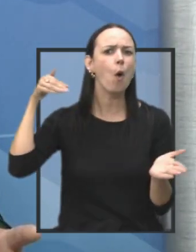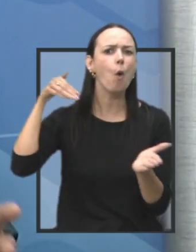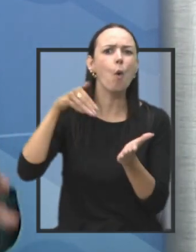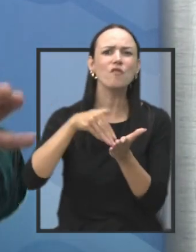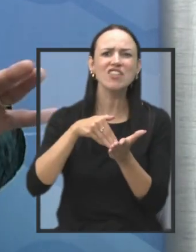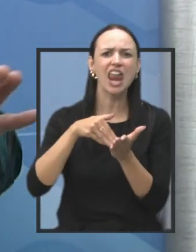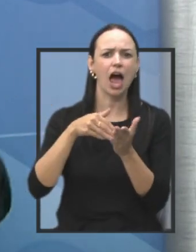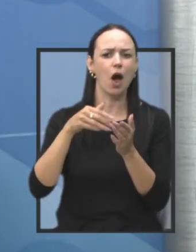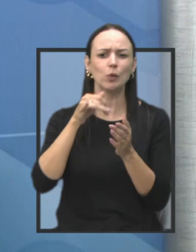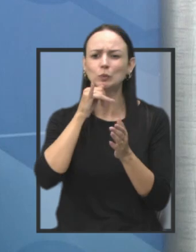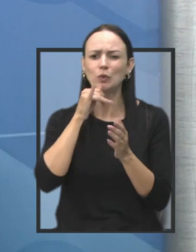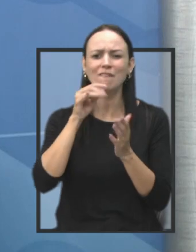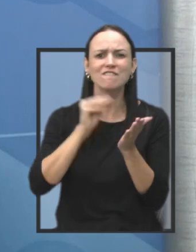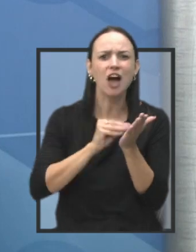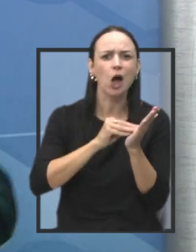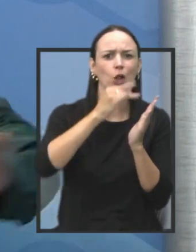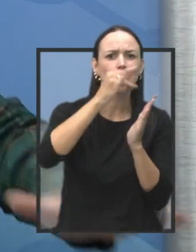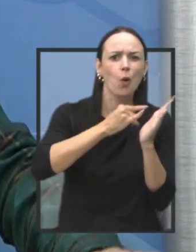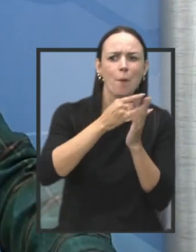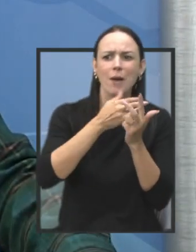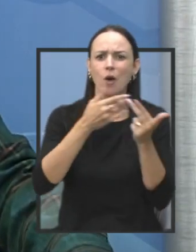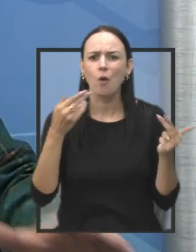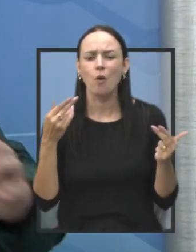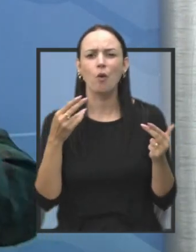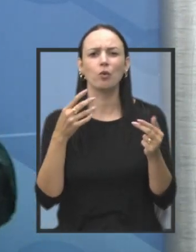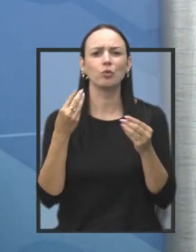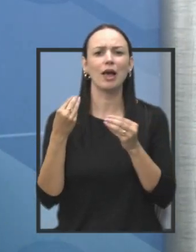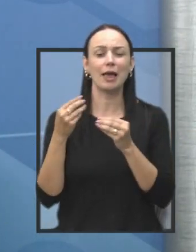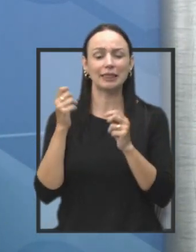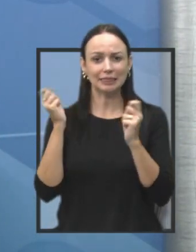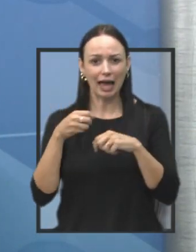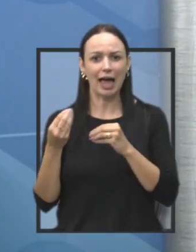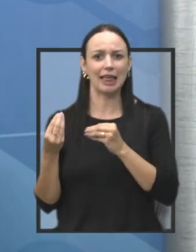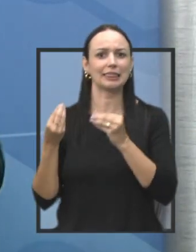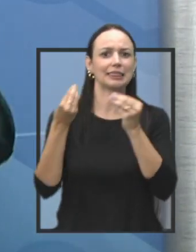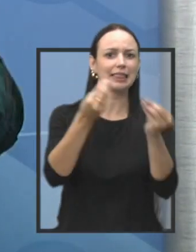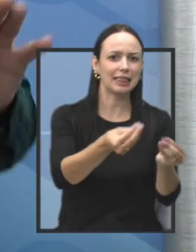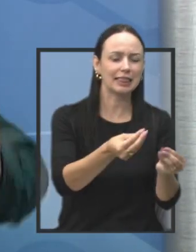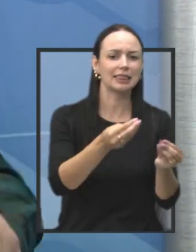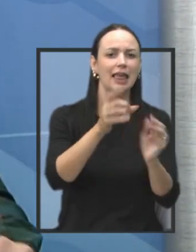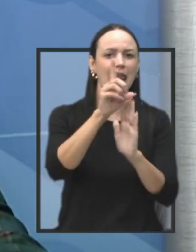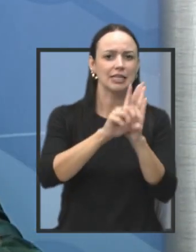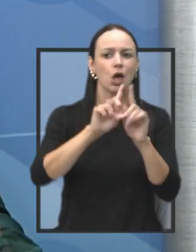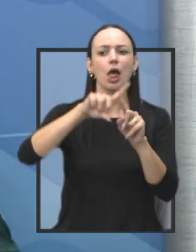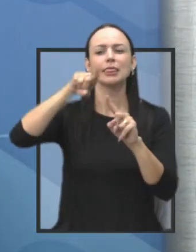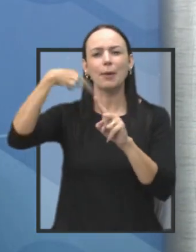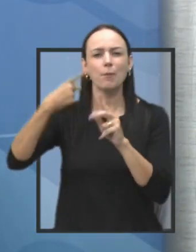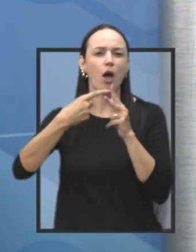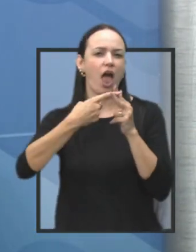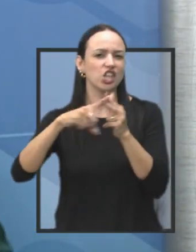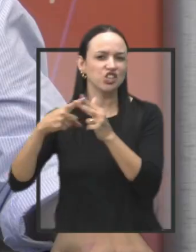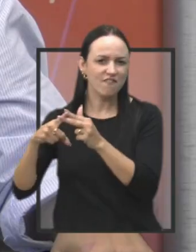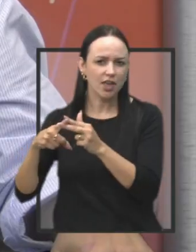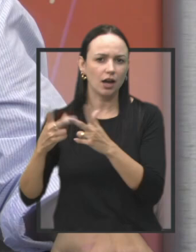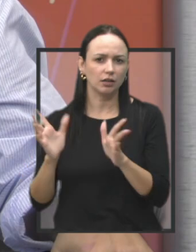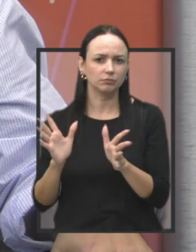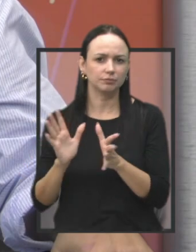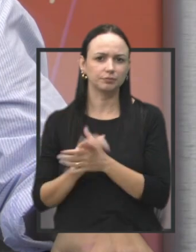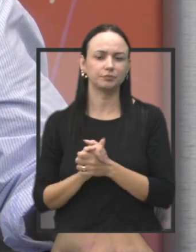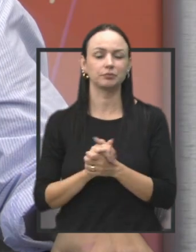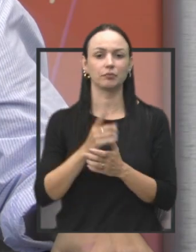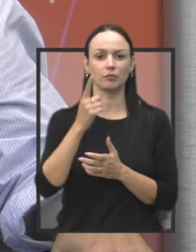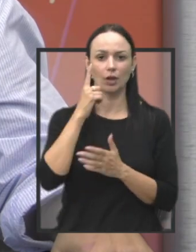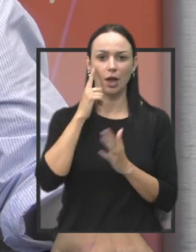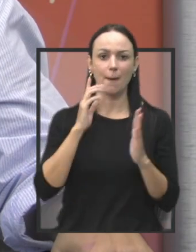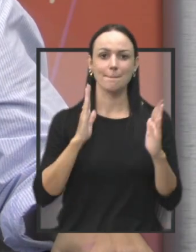reuniu tudo. Tem aquela questão de entrega a declaração e depois retifica. Então explica pra gente melhor. Prazo de entrega